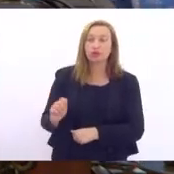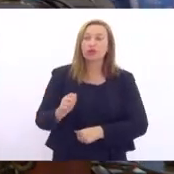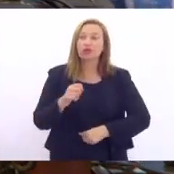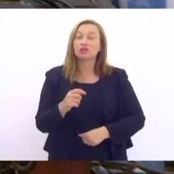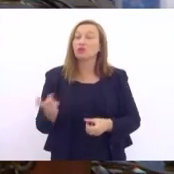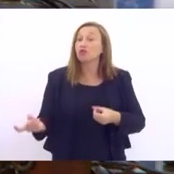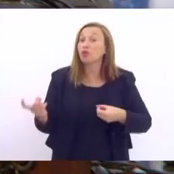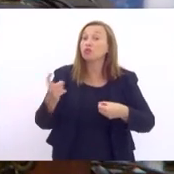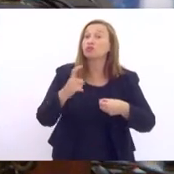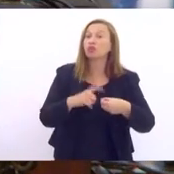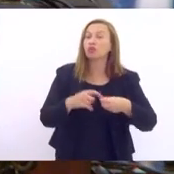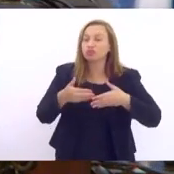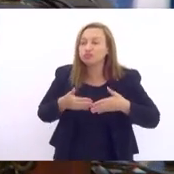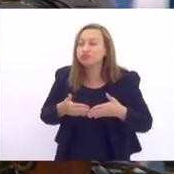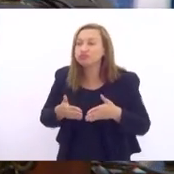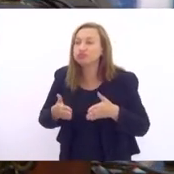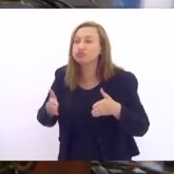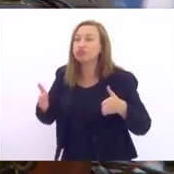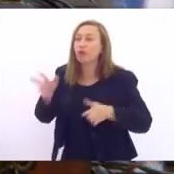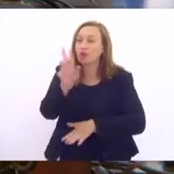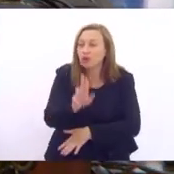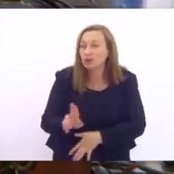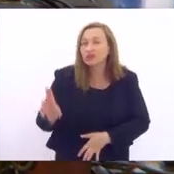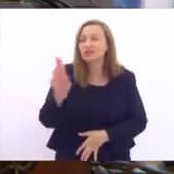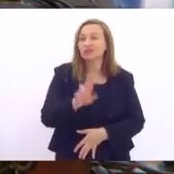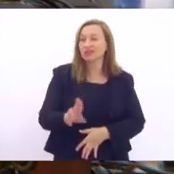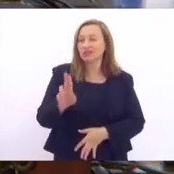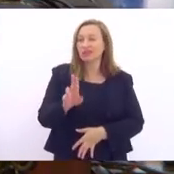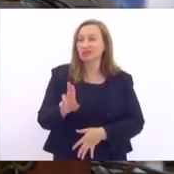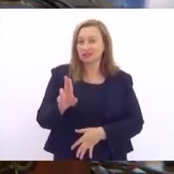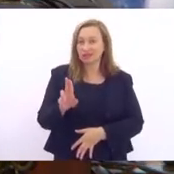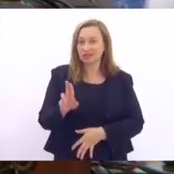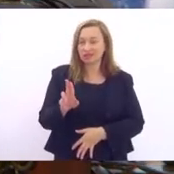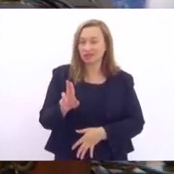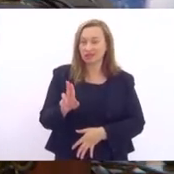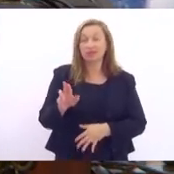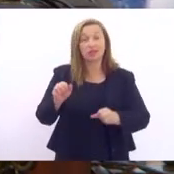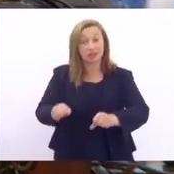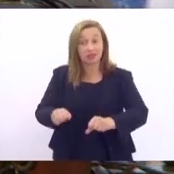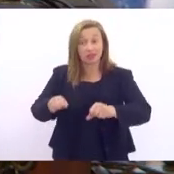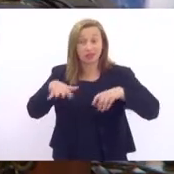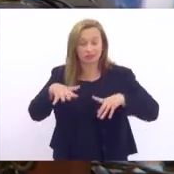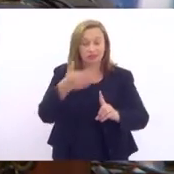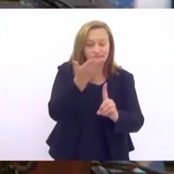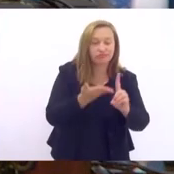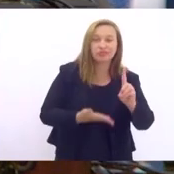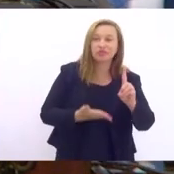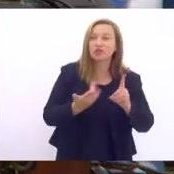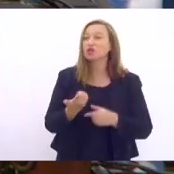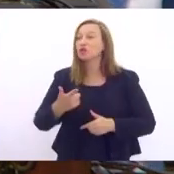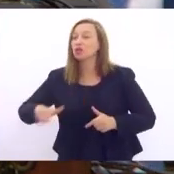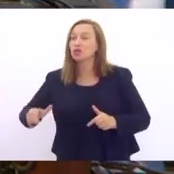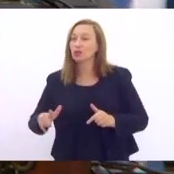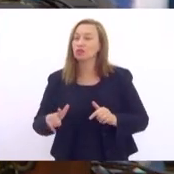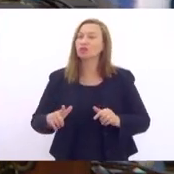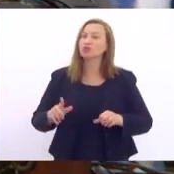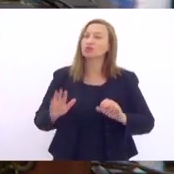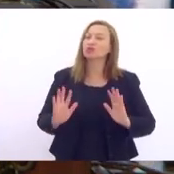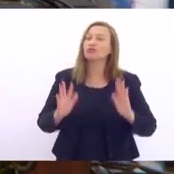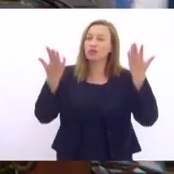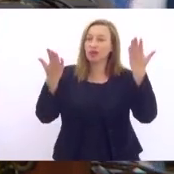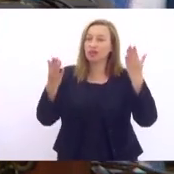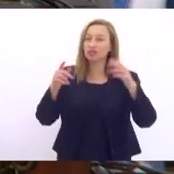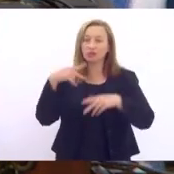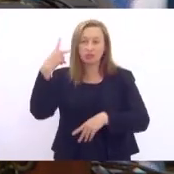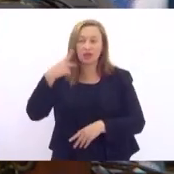voltou a ser utilizado para a realização de sessões solenes, entre outros eventos do Parlamento, e será novamente a nossa